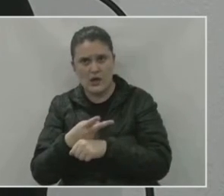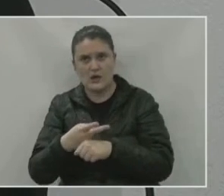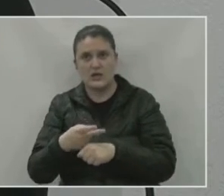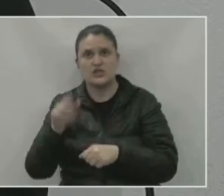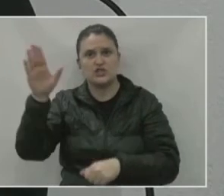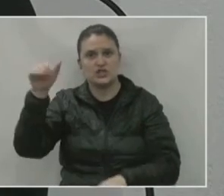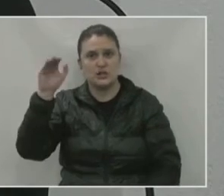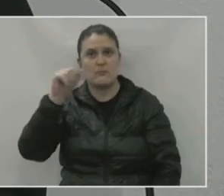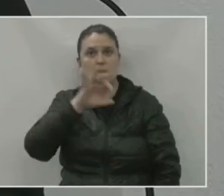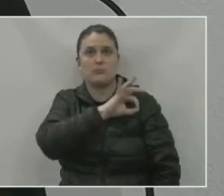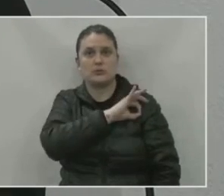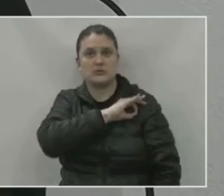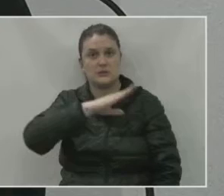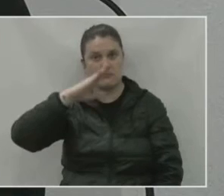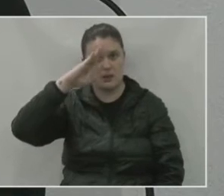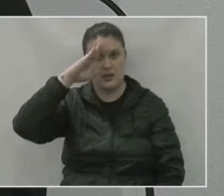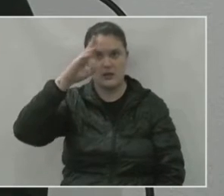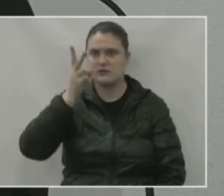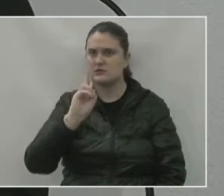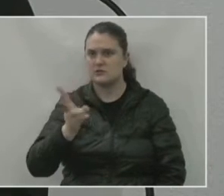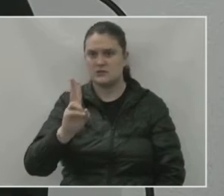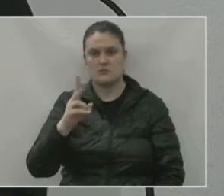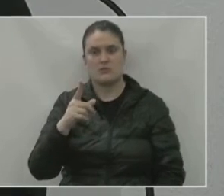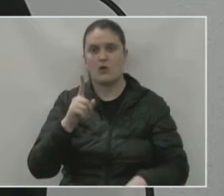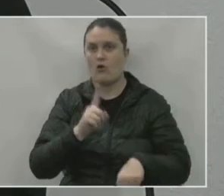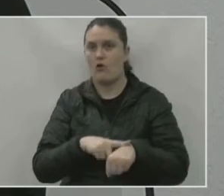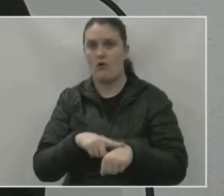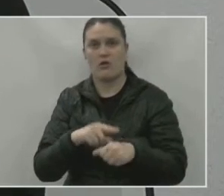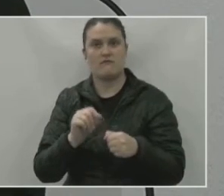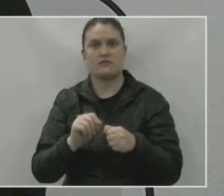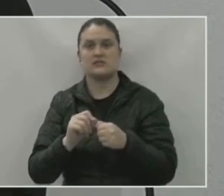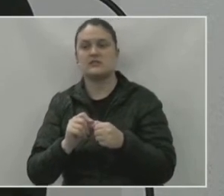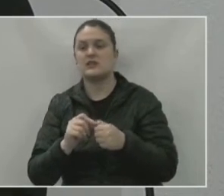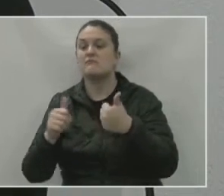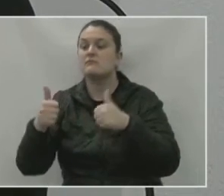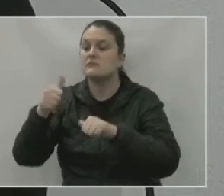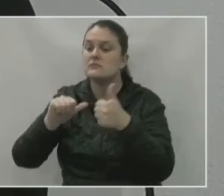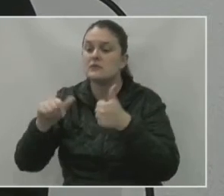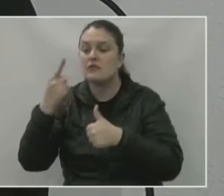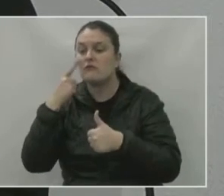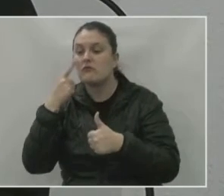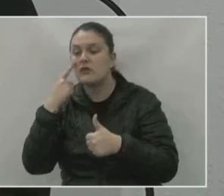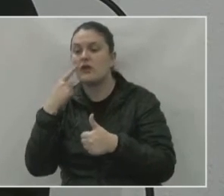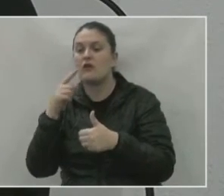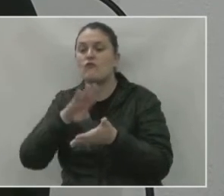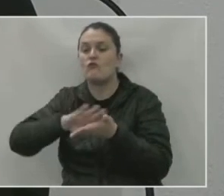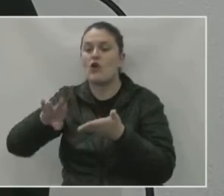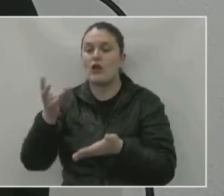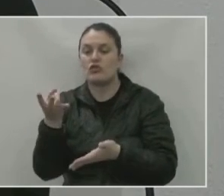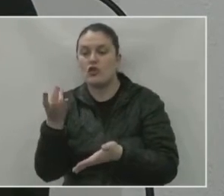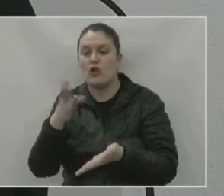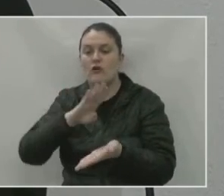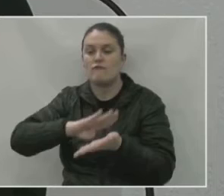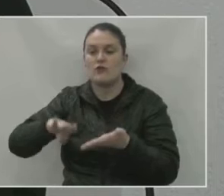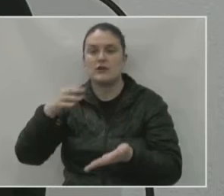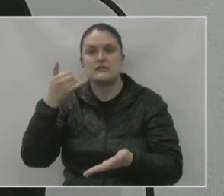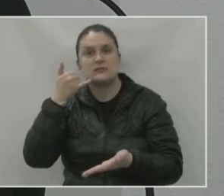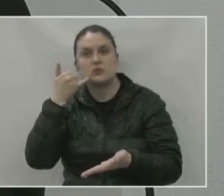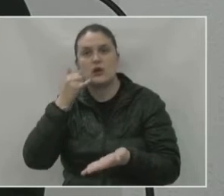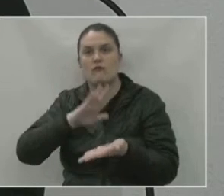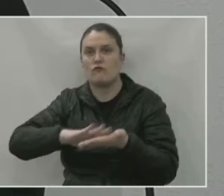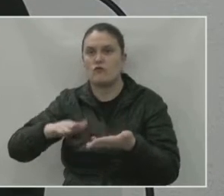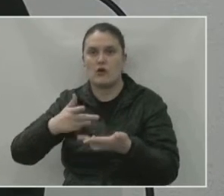Polícia Militar, que prestativa sempre comparece para fazermos as revistas lá, com retirada de droga, celular e outros